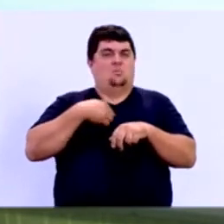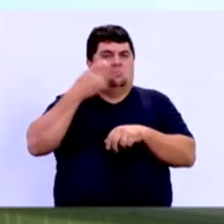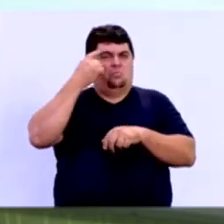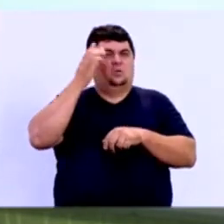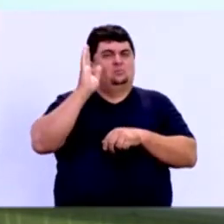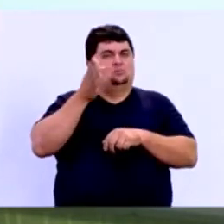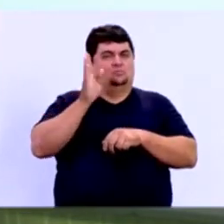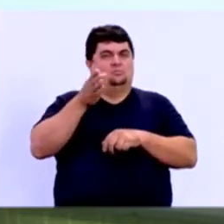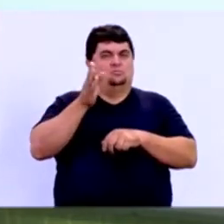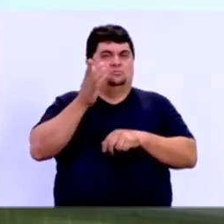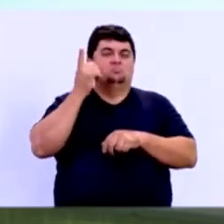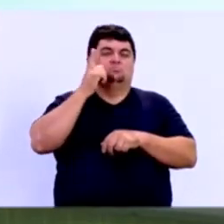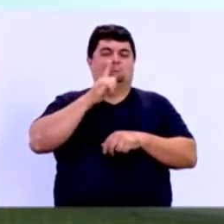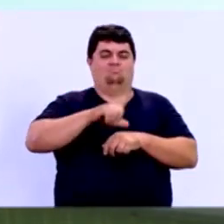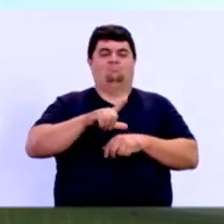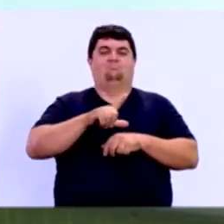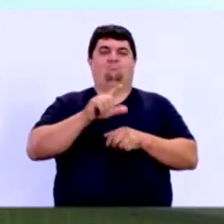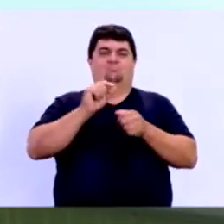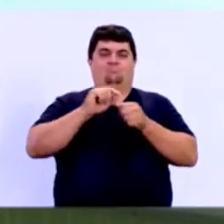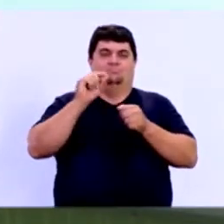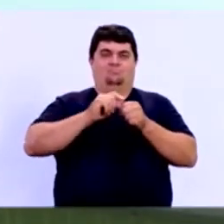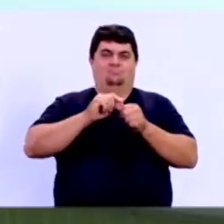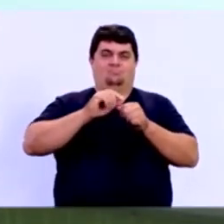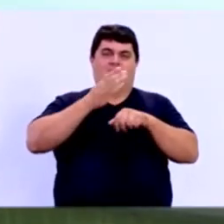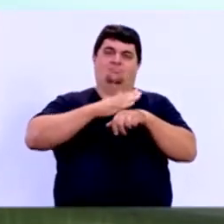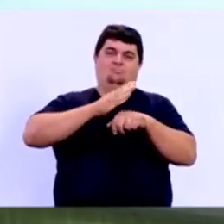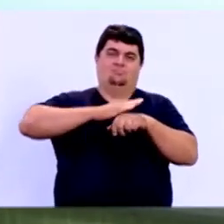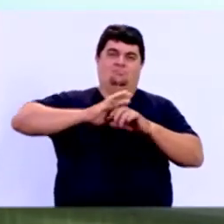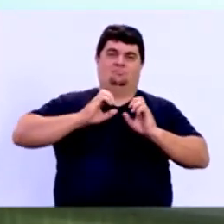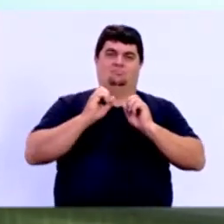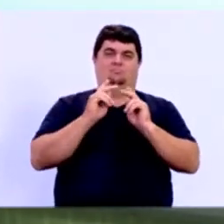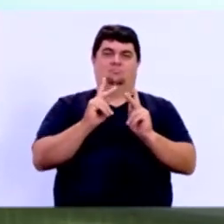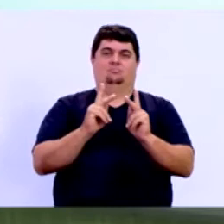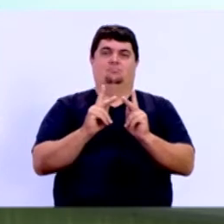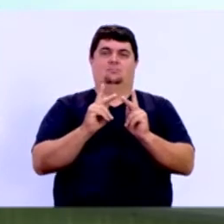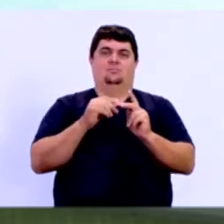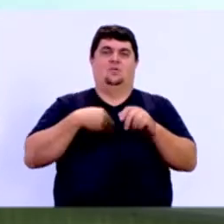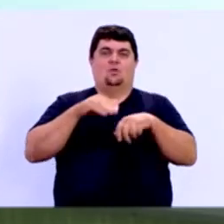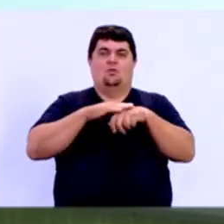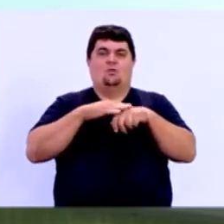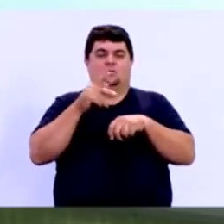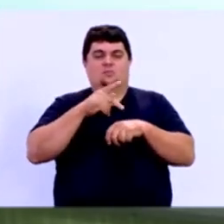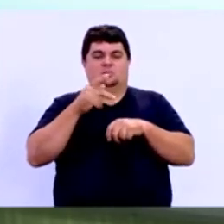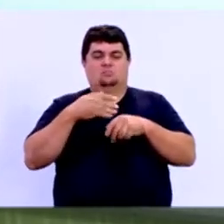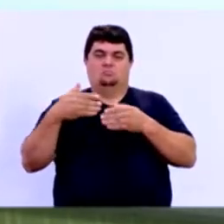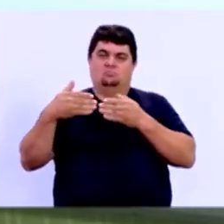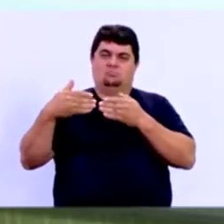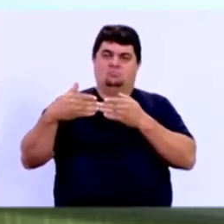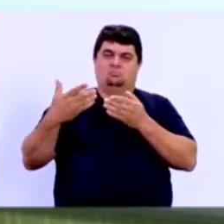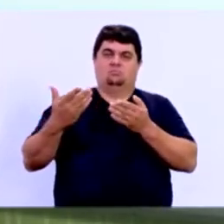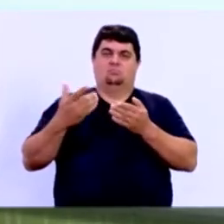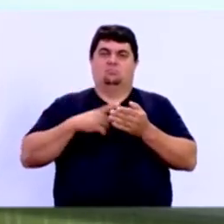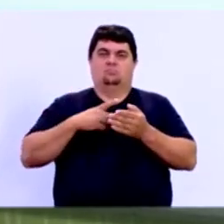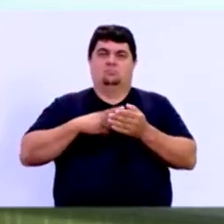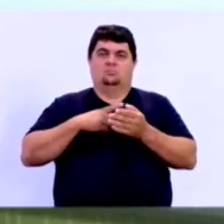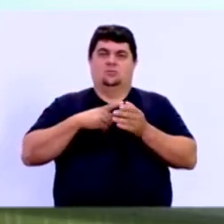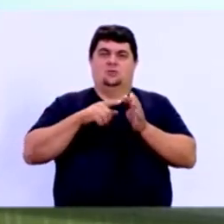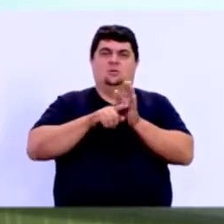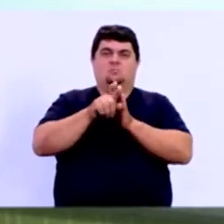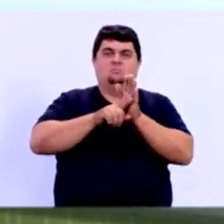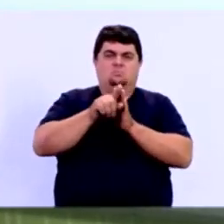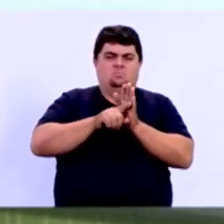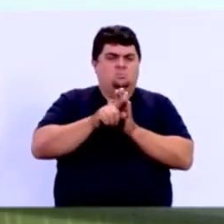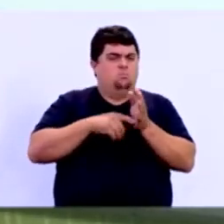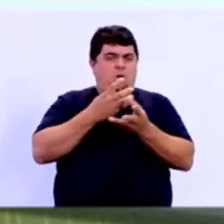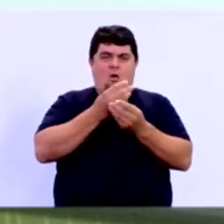vocês tenham realizado as atividades, né. Eu estava conversando com o professor Igor, bastante questionamento,